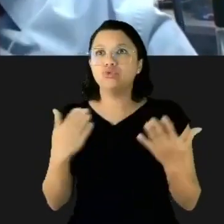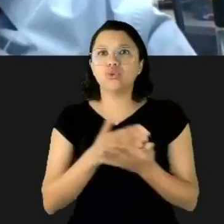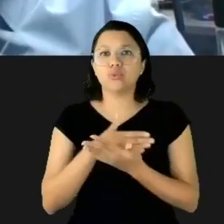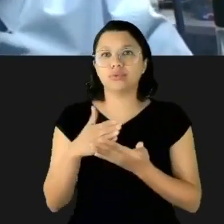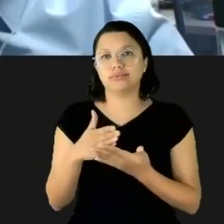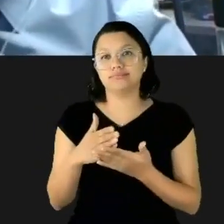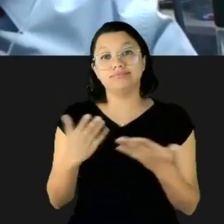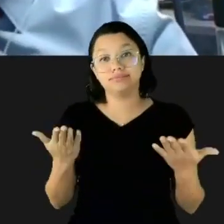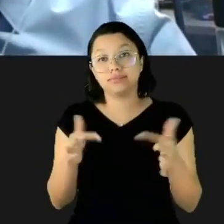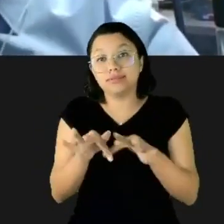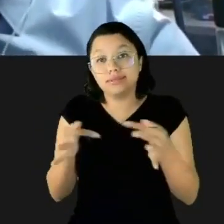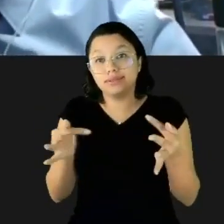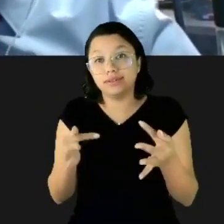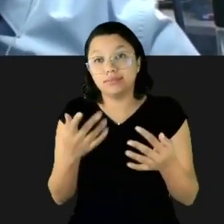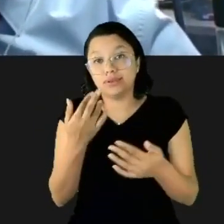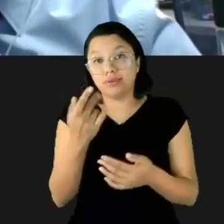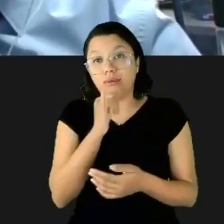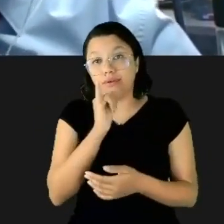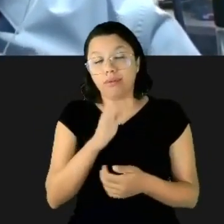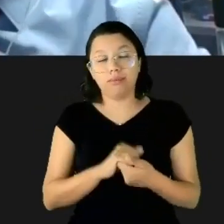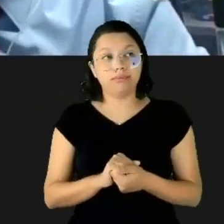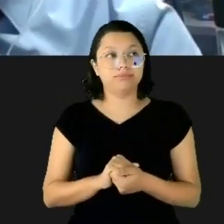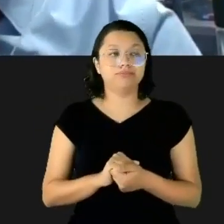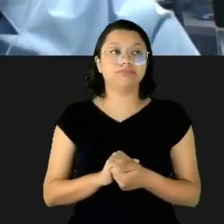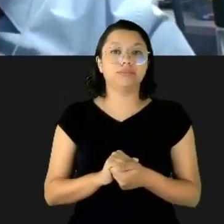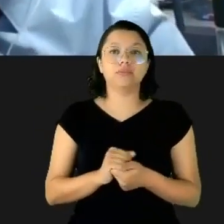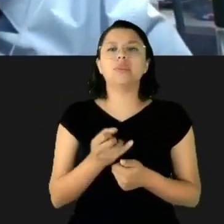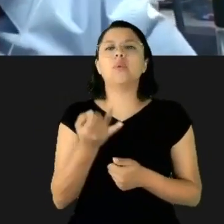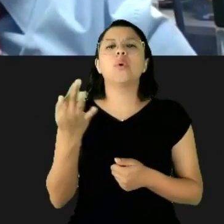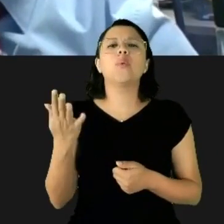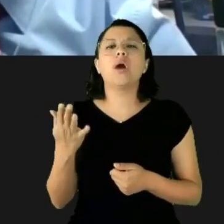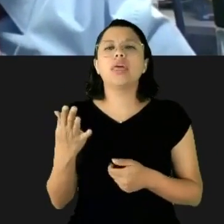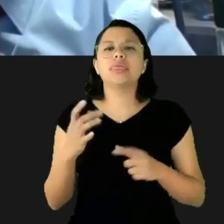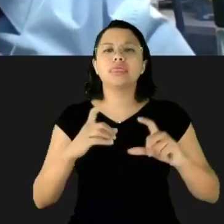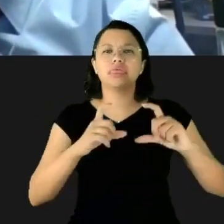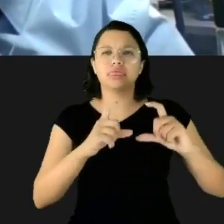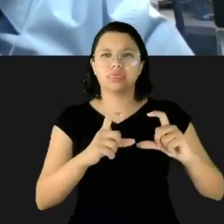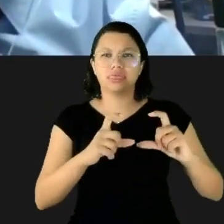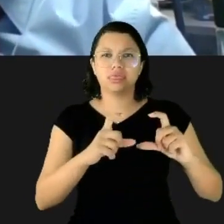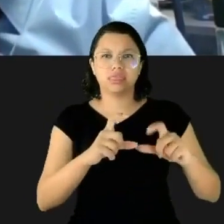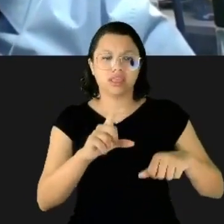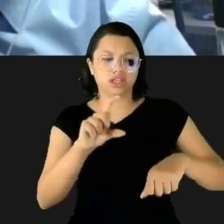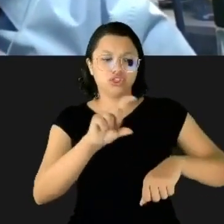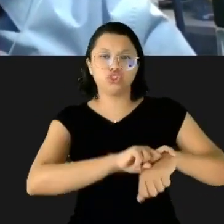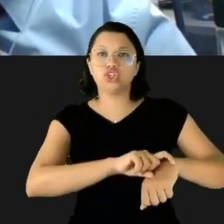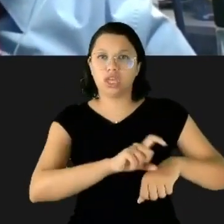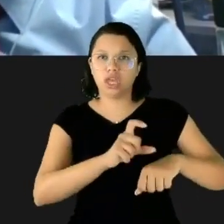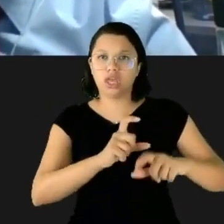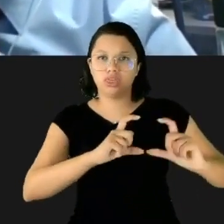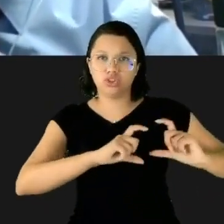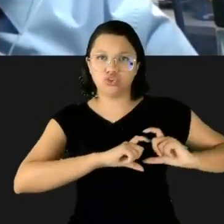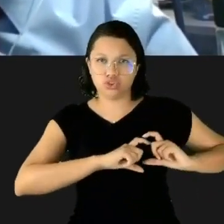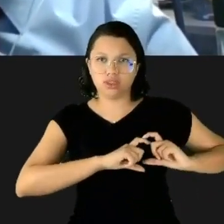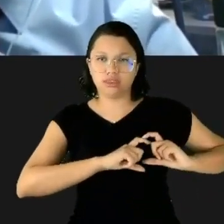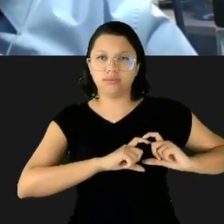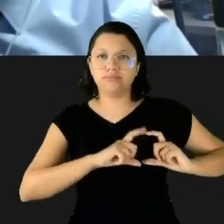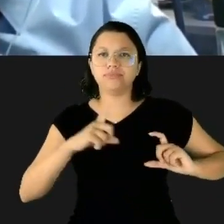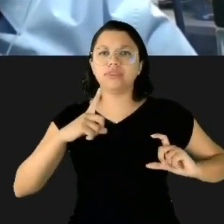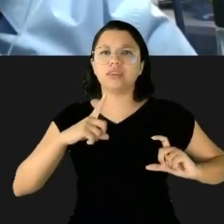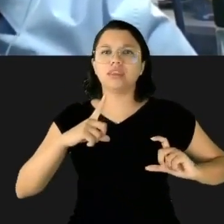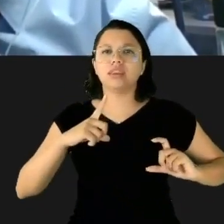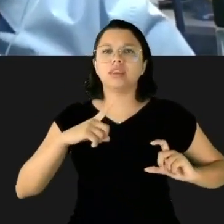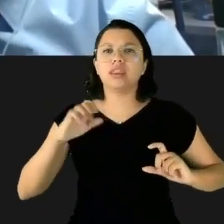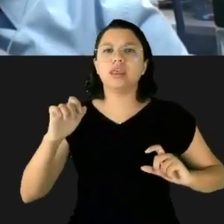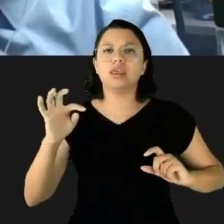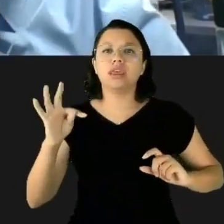Uma coisa simples, por exemplo, quantas etiquetas você tem dentro da sua unidade que estão sendo usadas